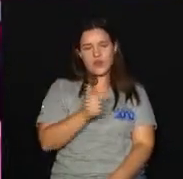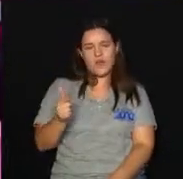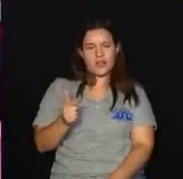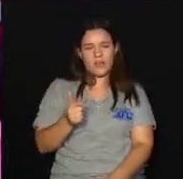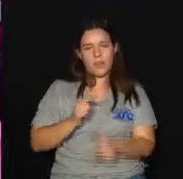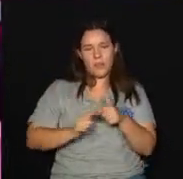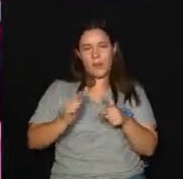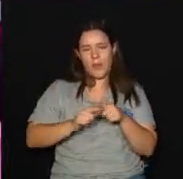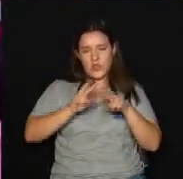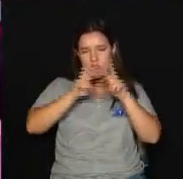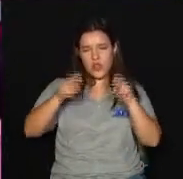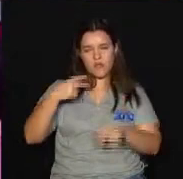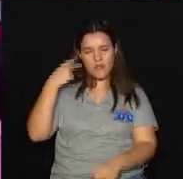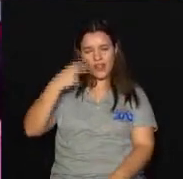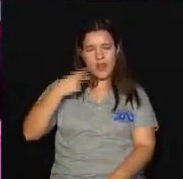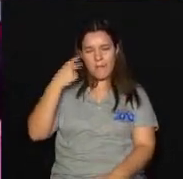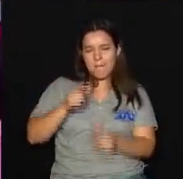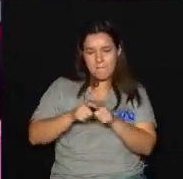vai ter